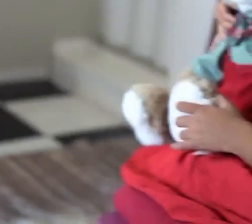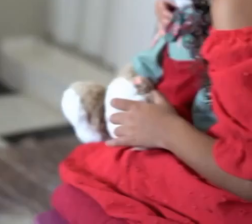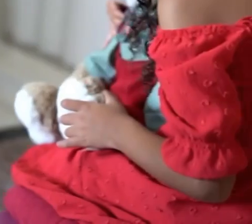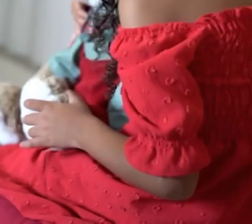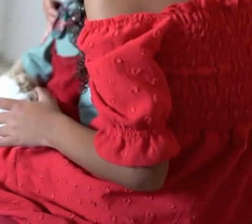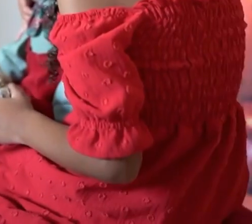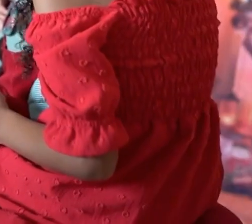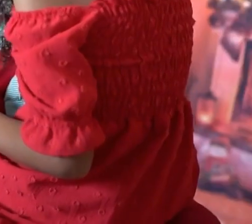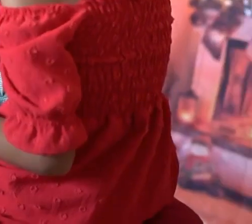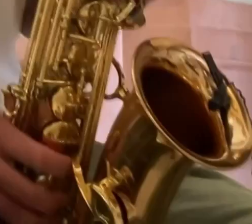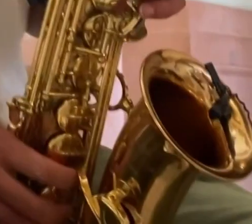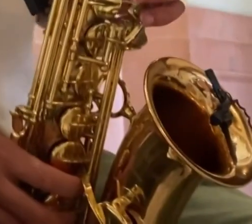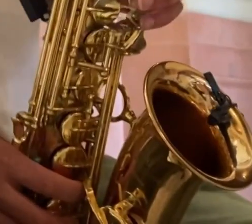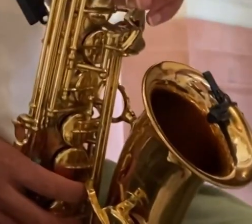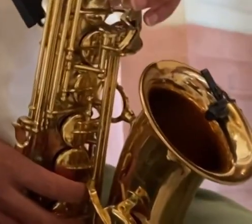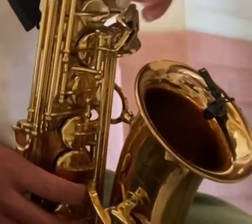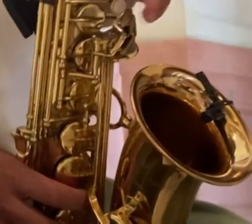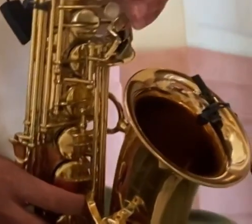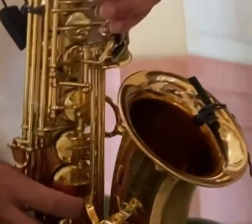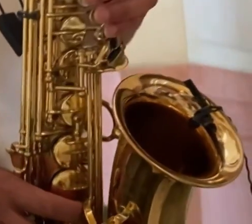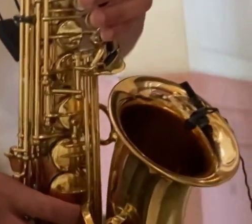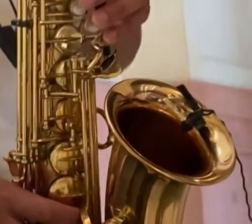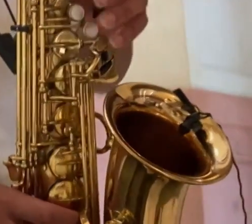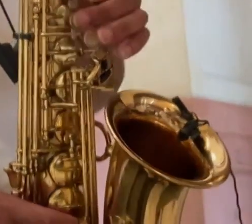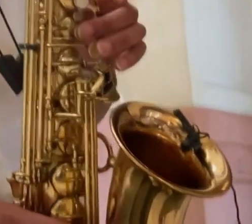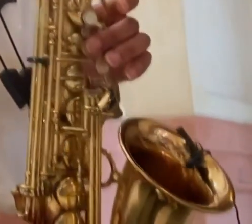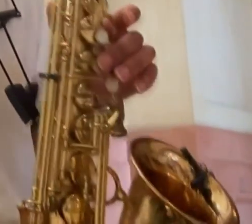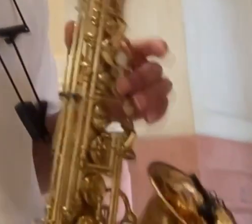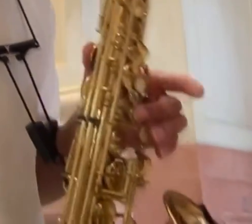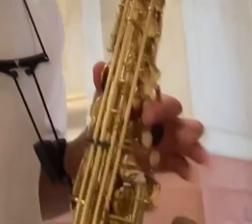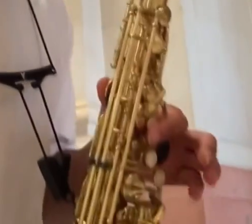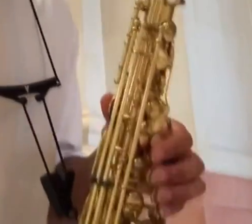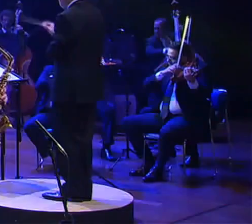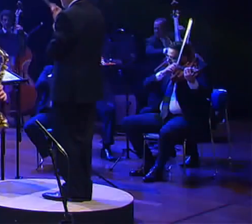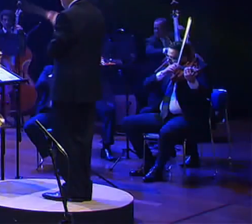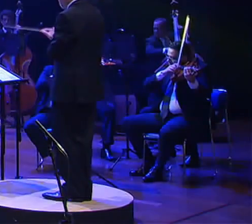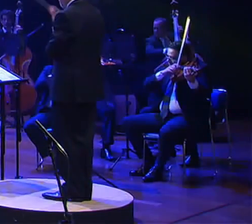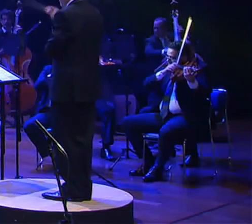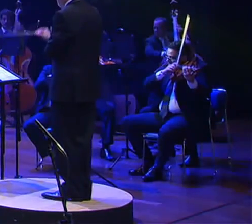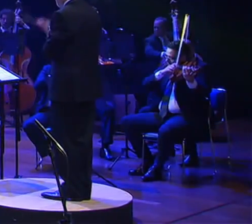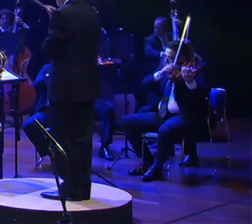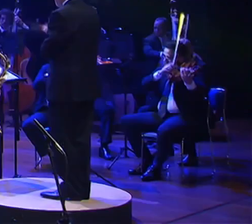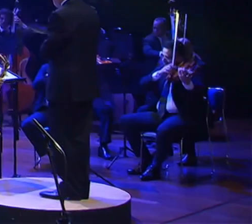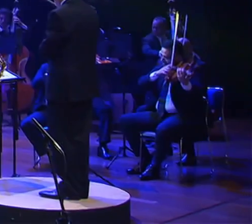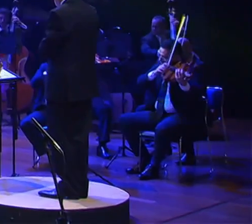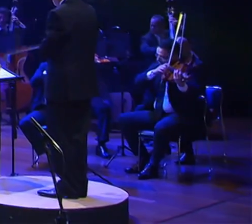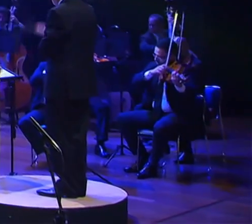Só pra gente sempre vai nascer. Não importa o que acontecer, nossa voz vai ecoar.